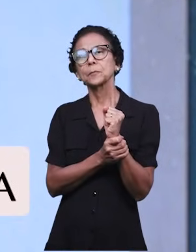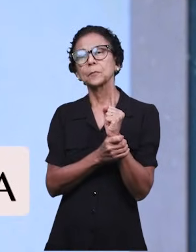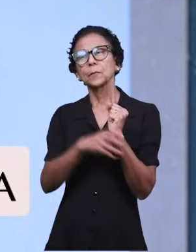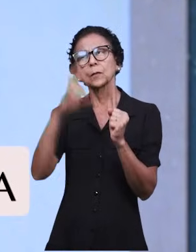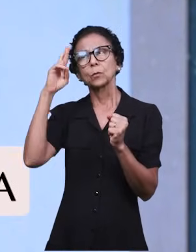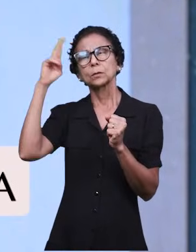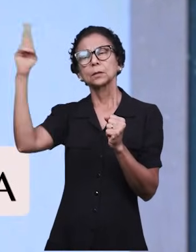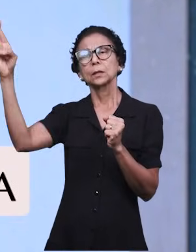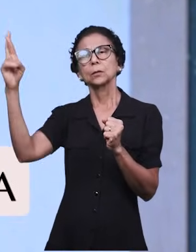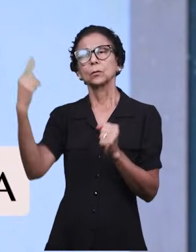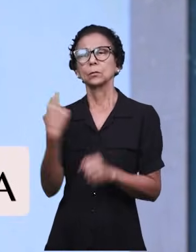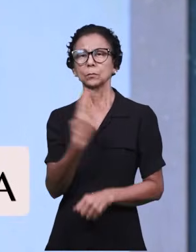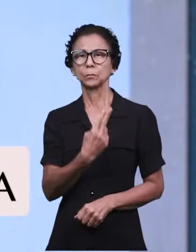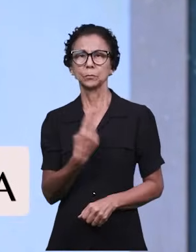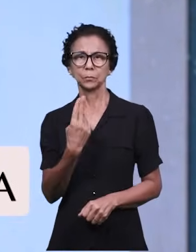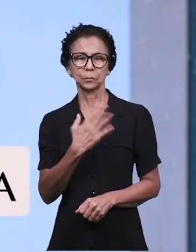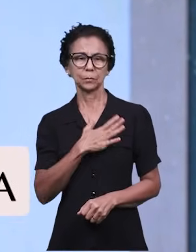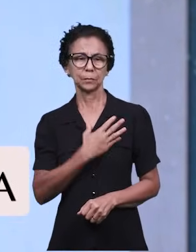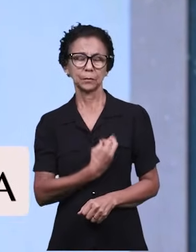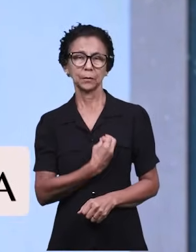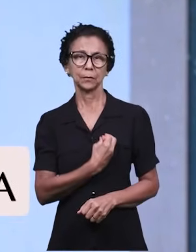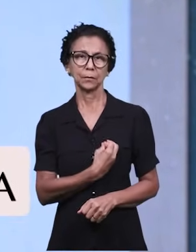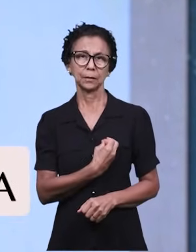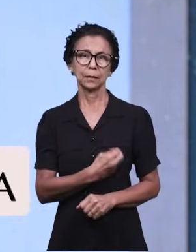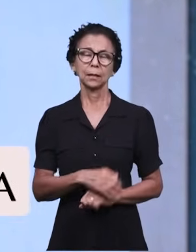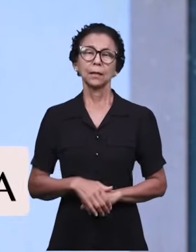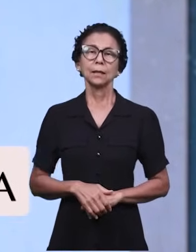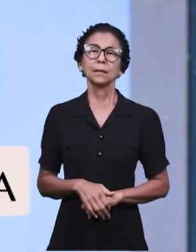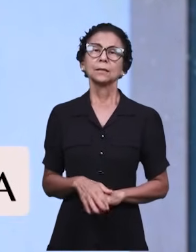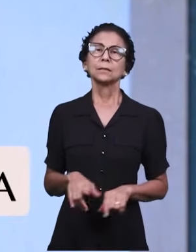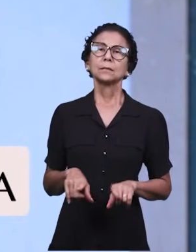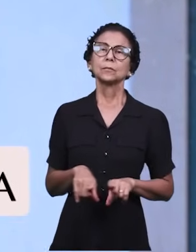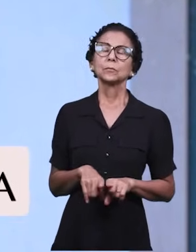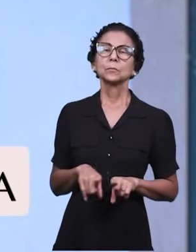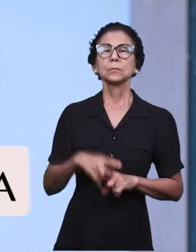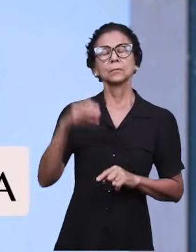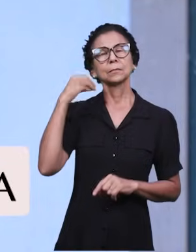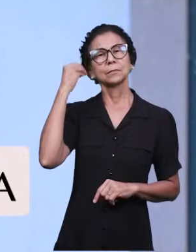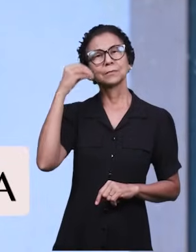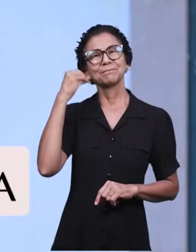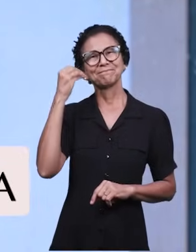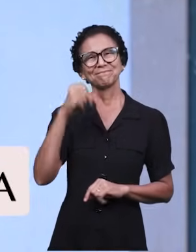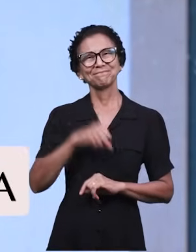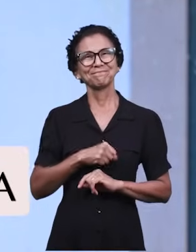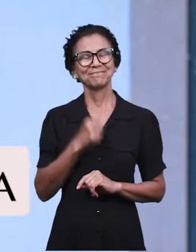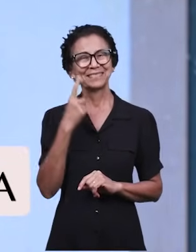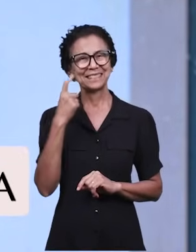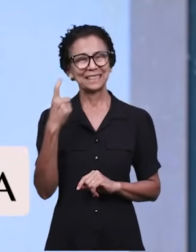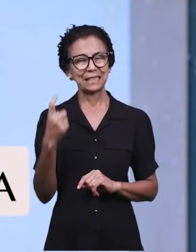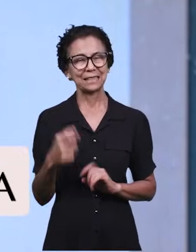naquele lugar. E eu tive uma experiência muito, muito curiosa.